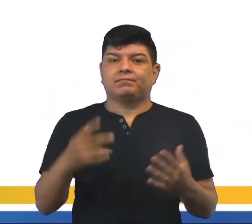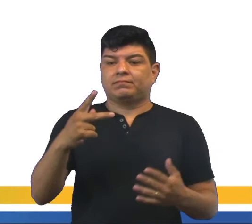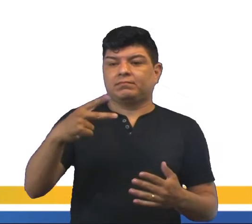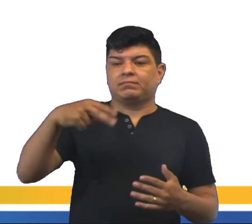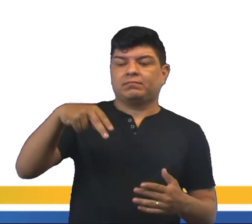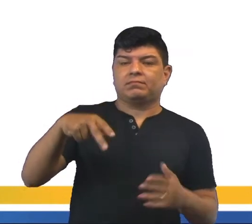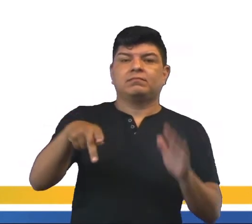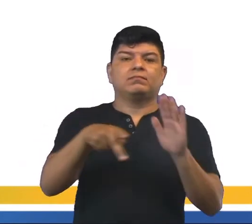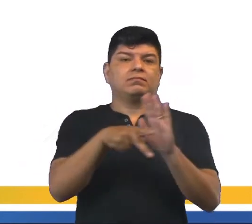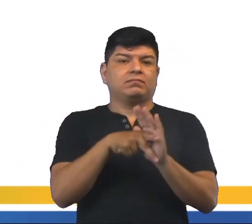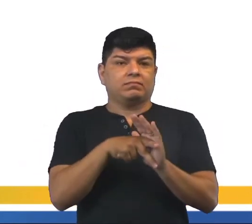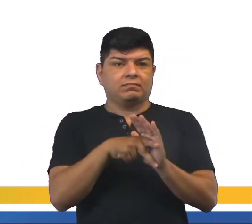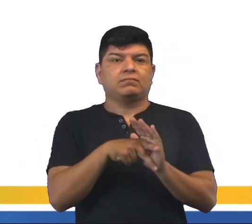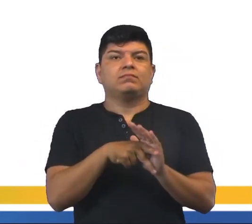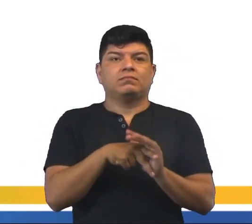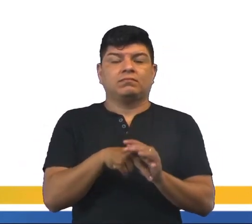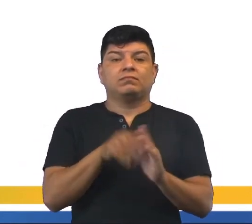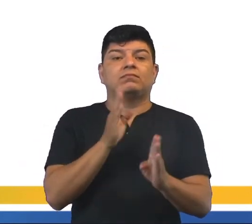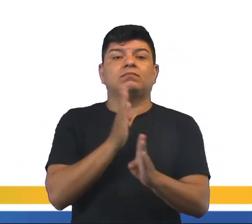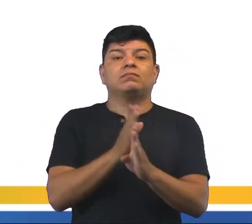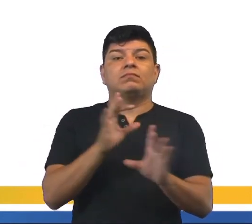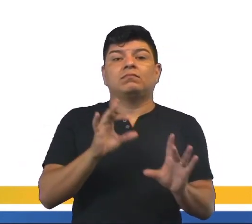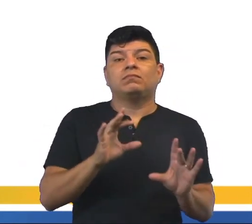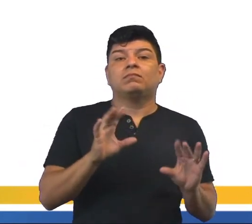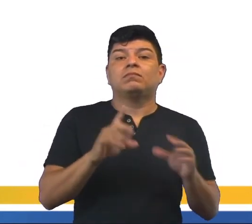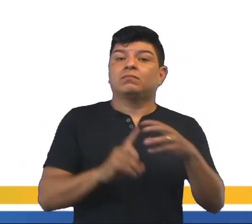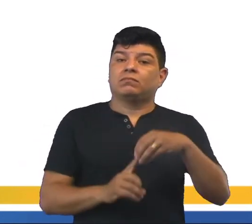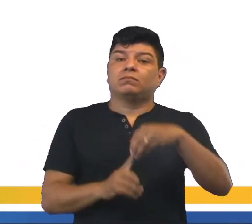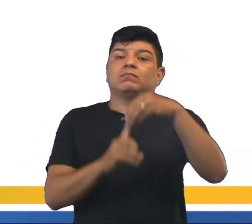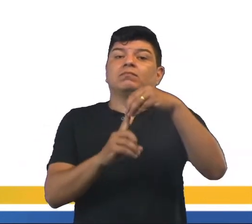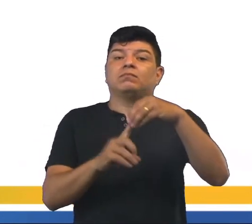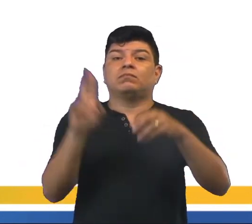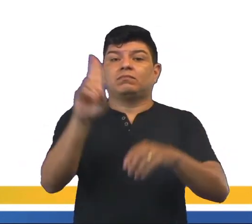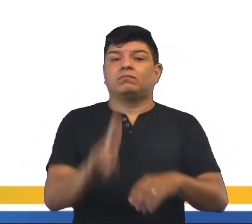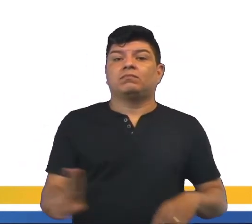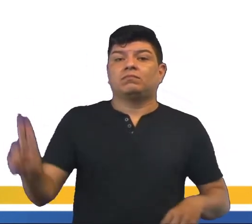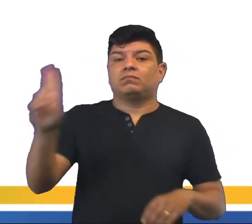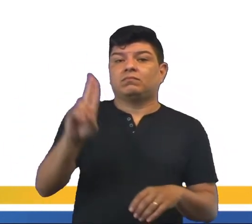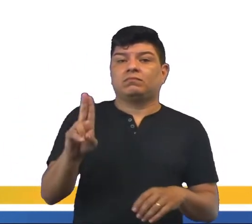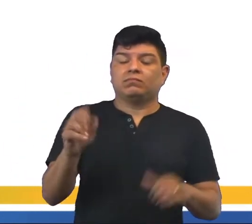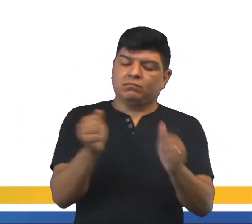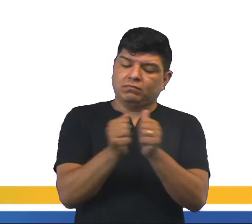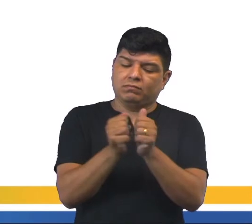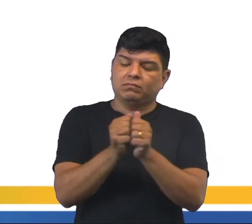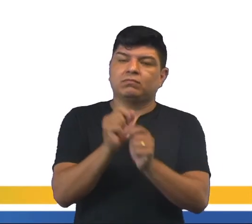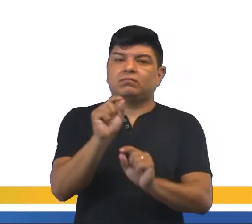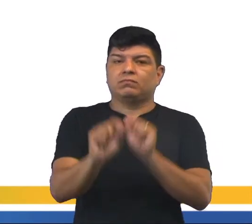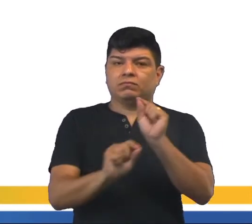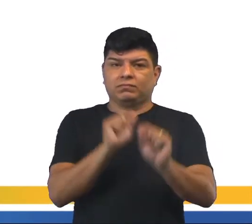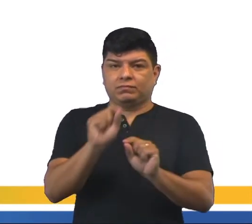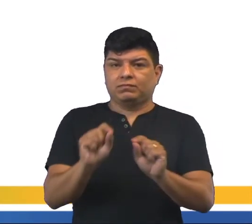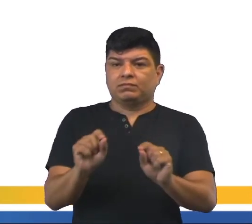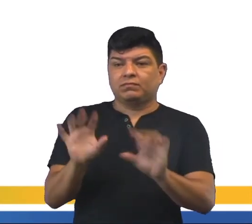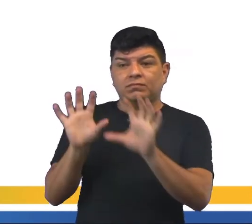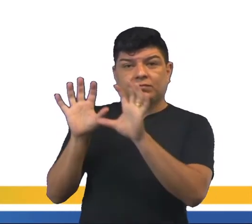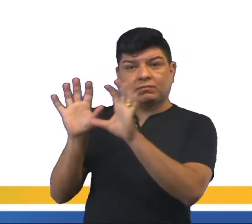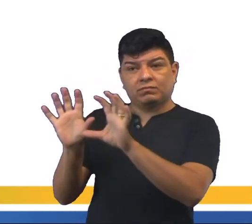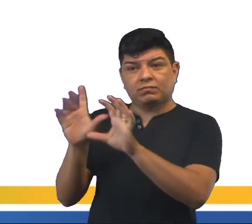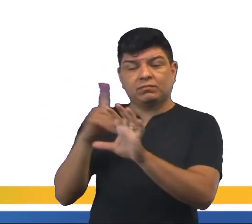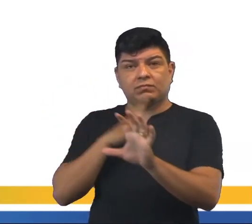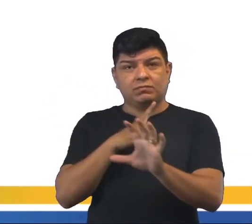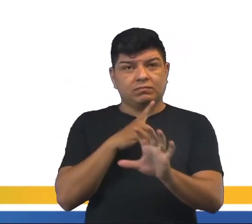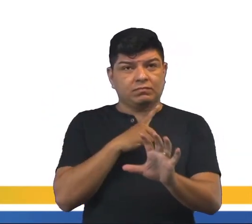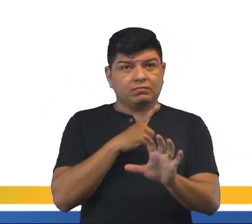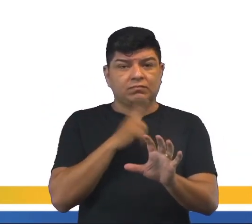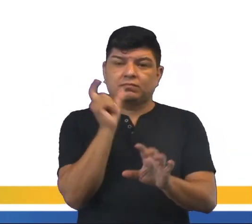pronomes possessivos, né, ela se deve exclusivamente à questão do uso e do quem acompanha. Nesse caso aqui, eu